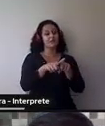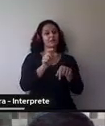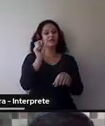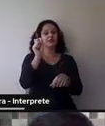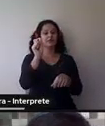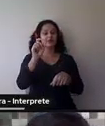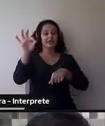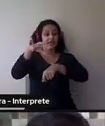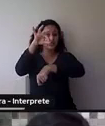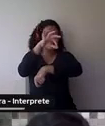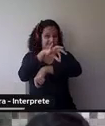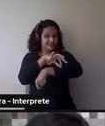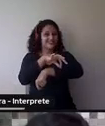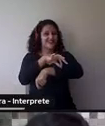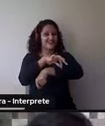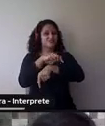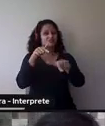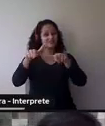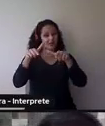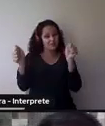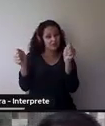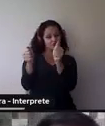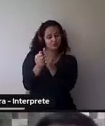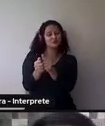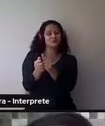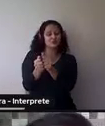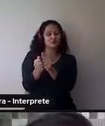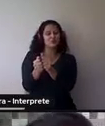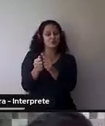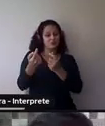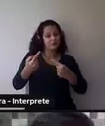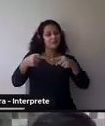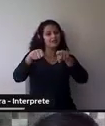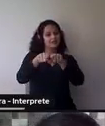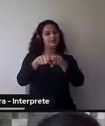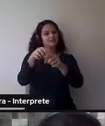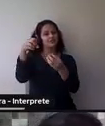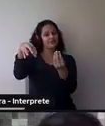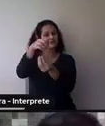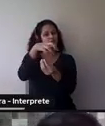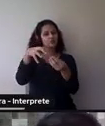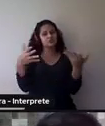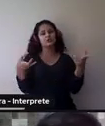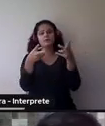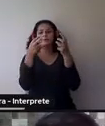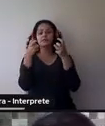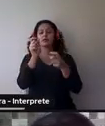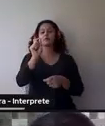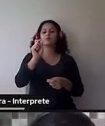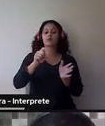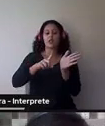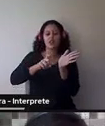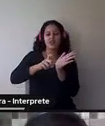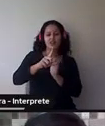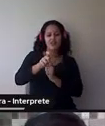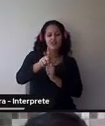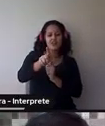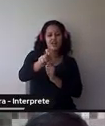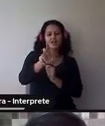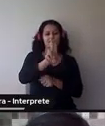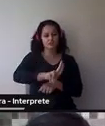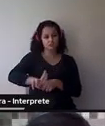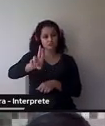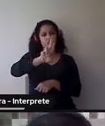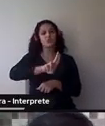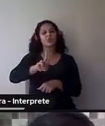são reportadas por esses organismos. Então, a gente pode observar larvas que utilizam dos poros desses fungos, que